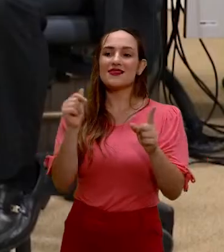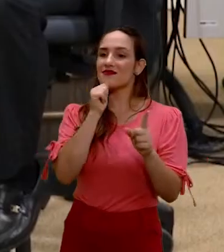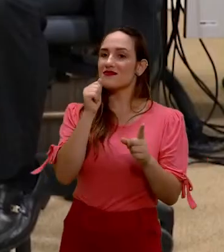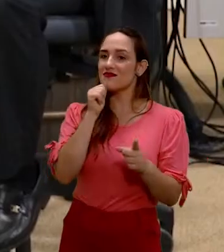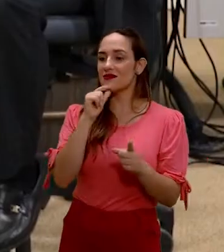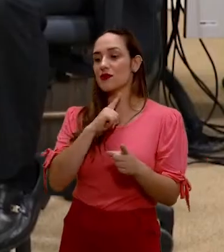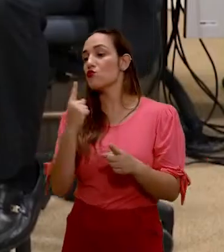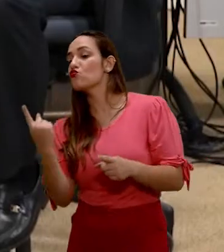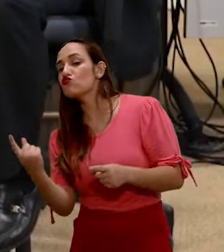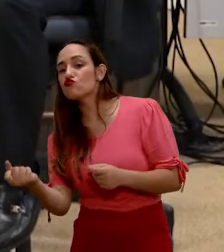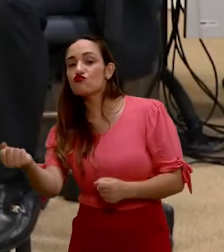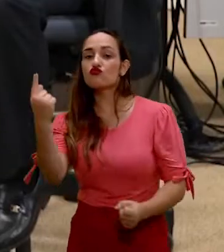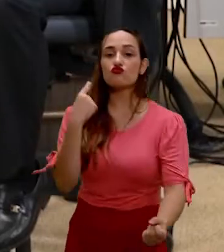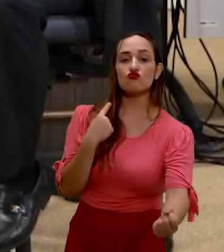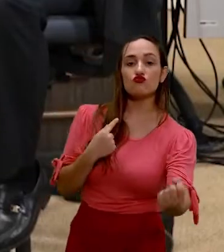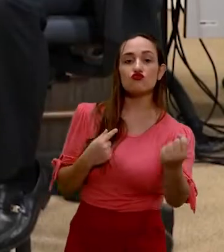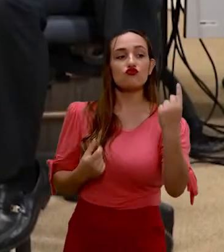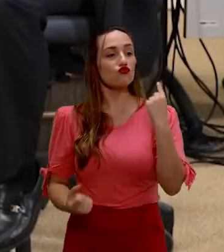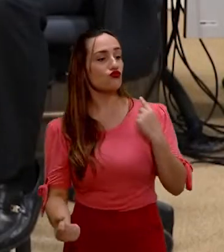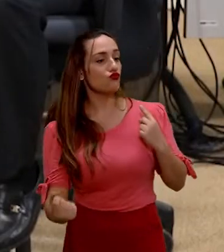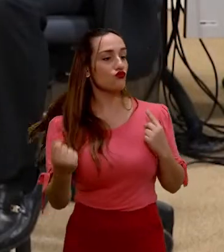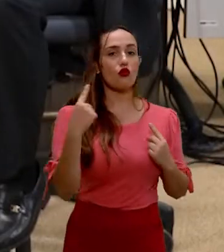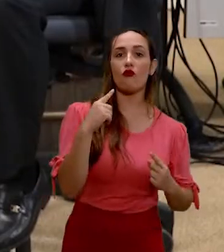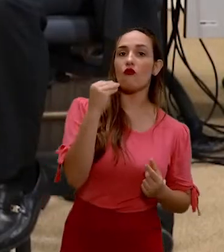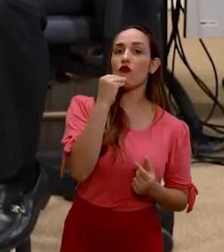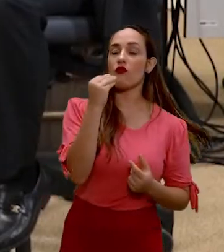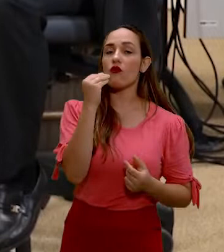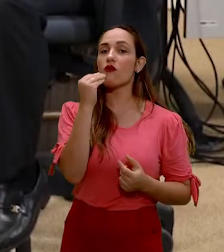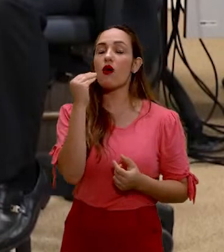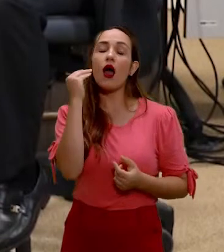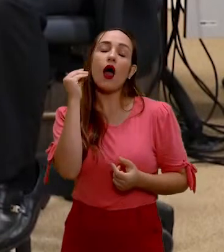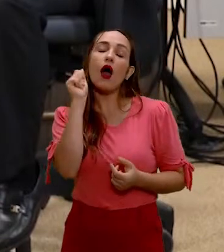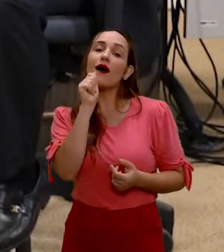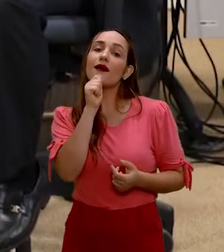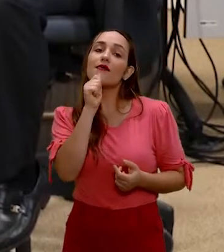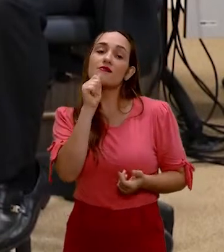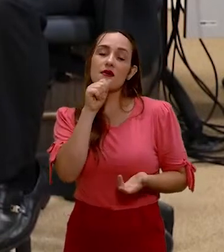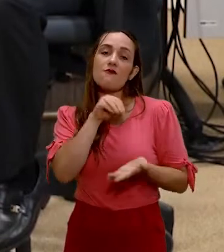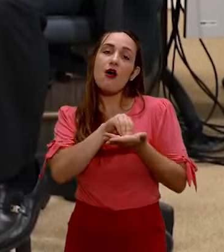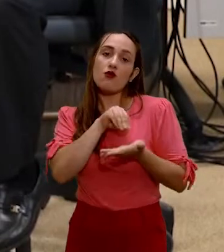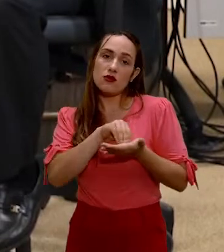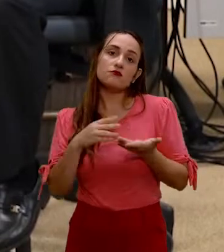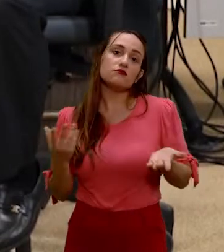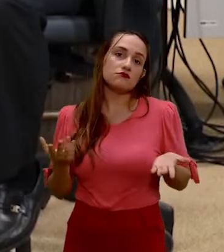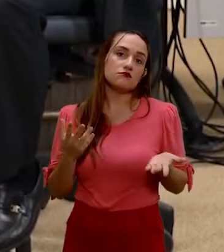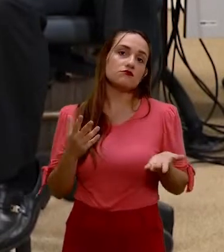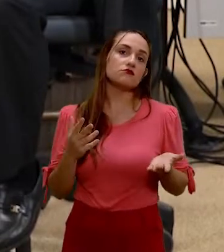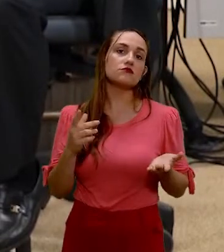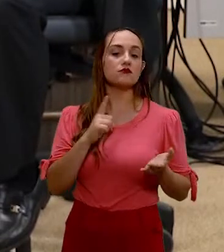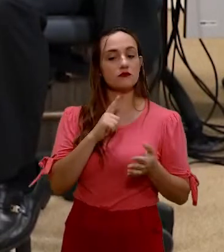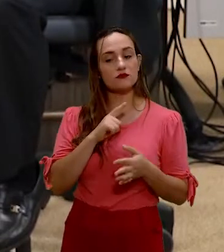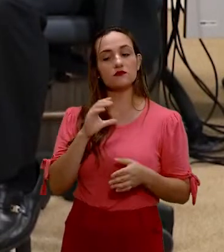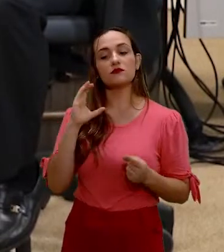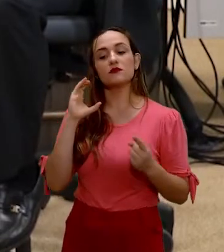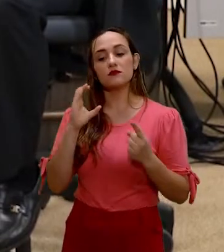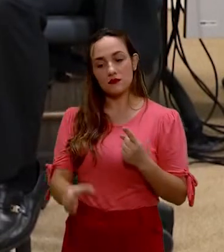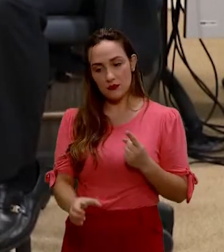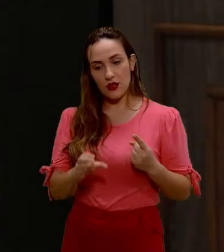descompasso ainda, nós temos aqui 4 diretorias dentro da CPE. Civil, criminal, o apoio e o